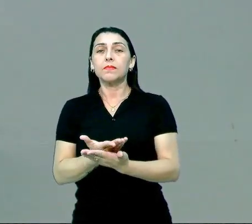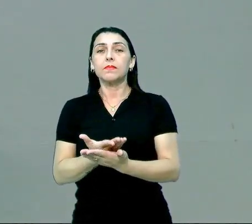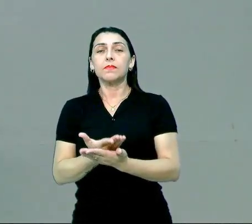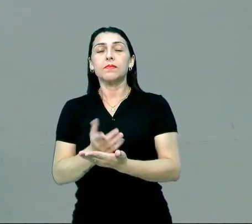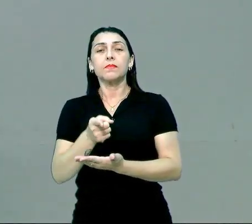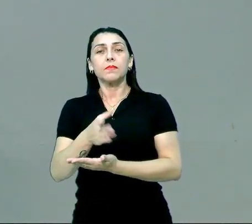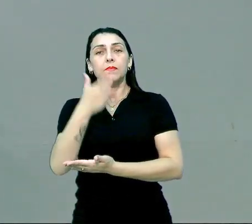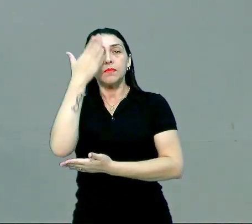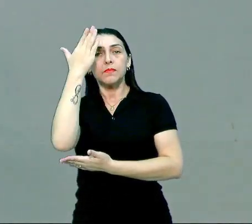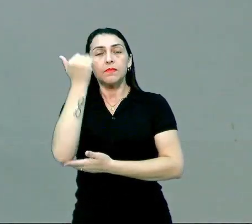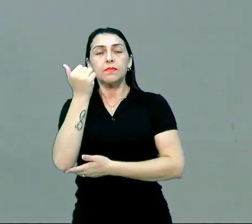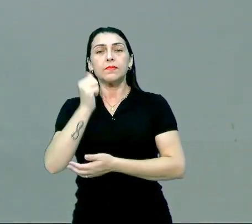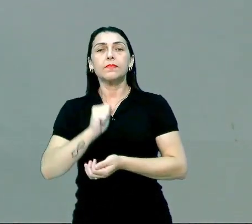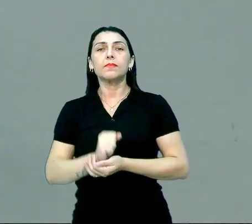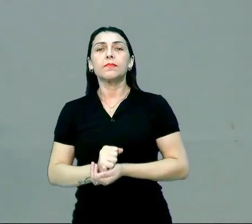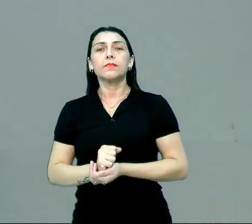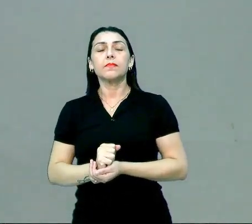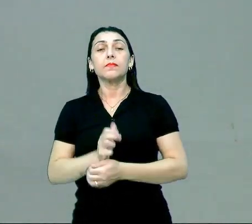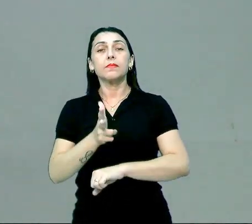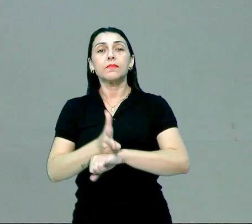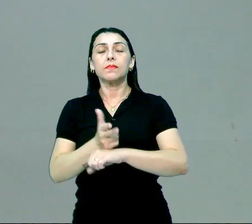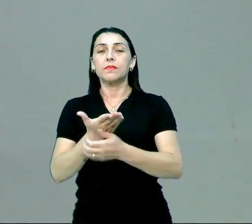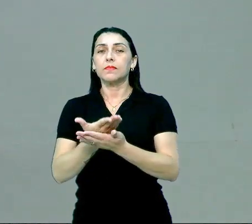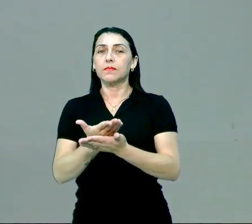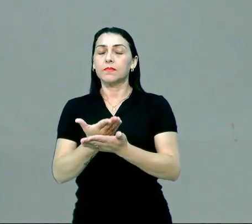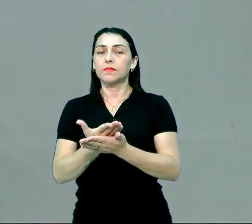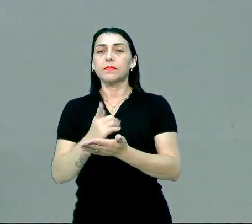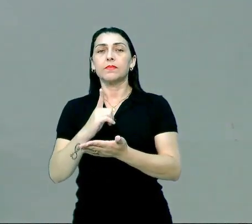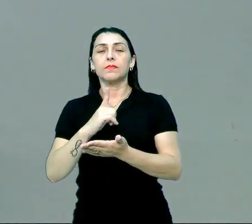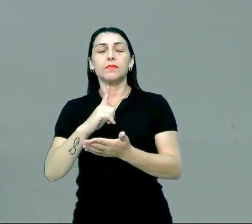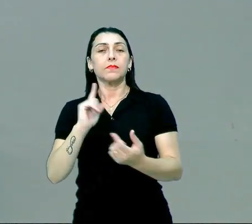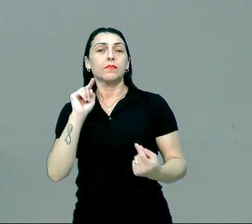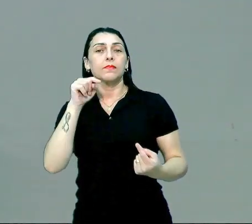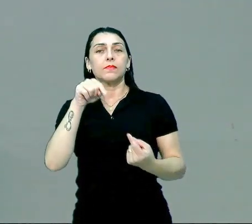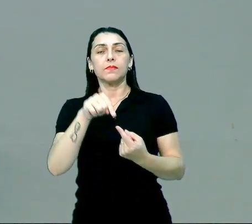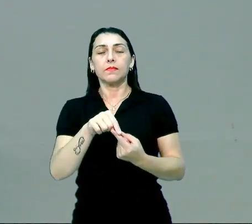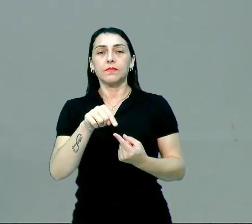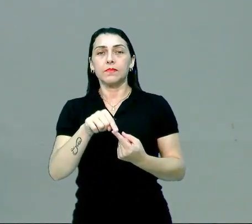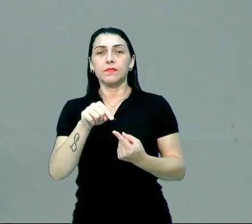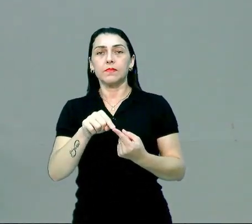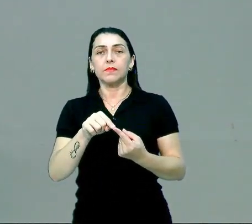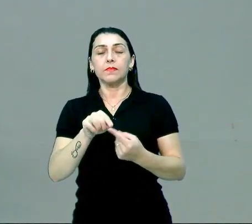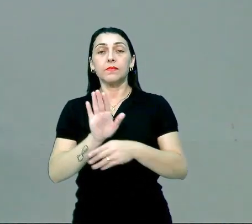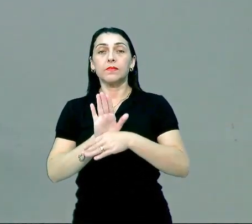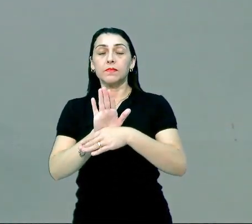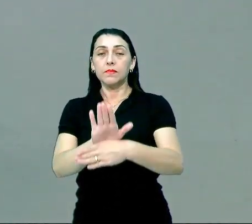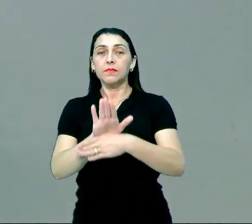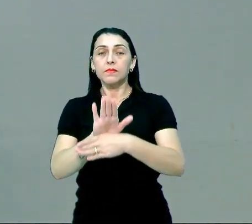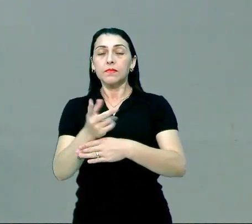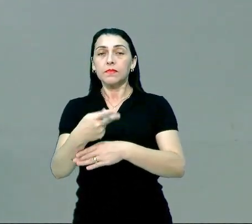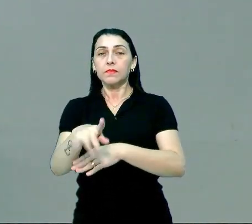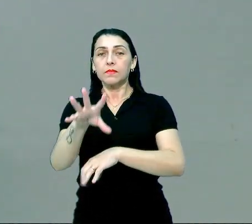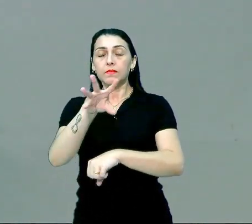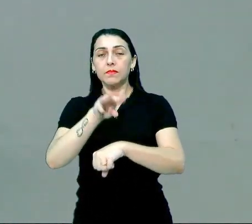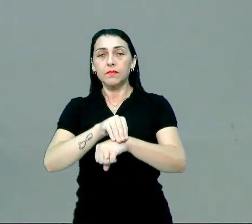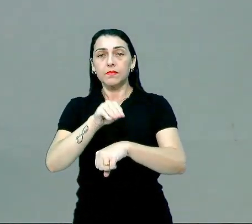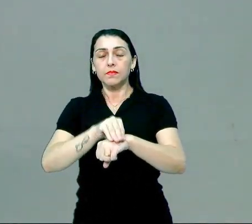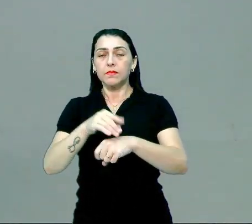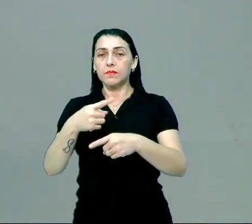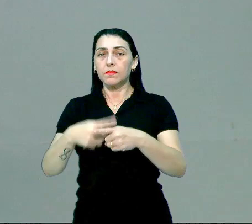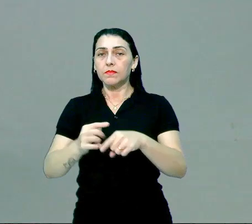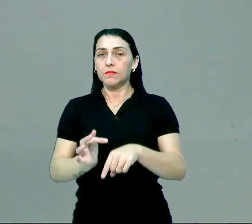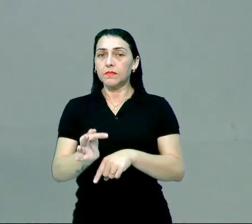videoaulas, você sabe que esta videoaula ela tem como objetivo contribuir com o seu aprendizado,